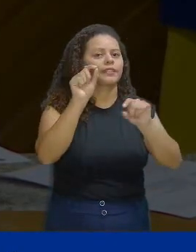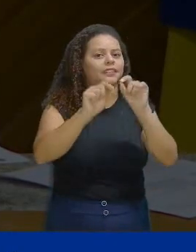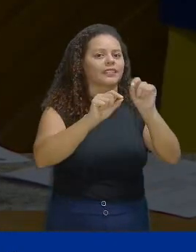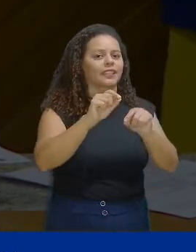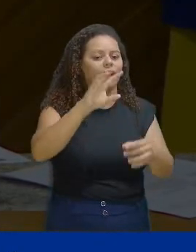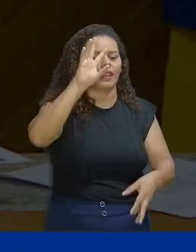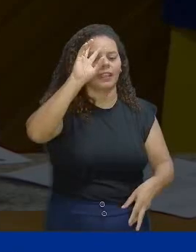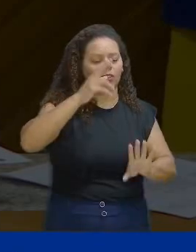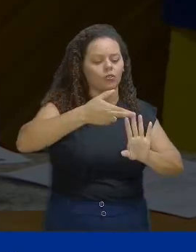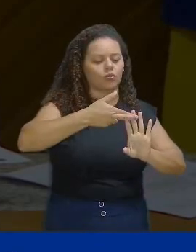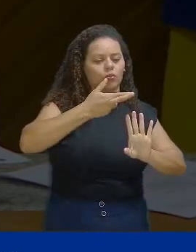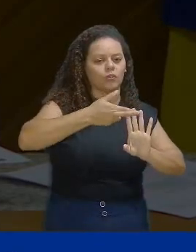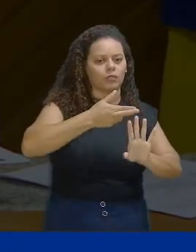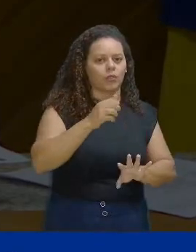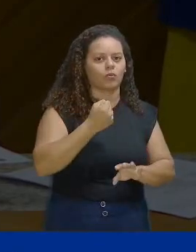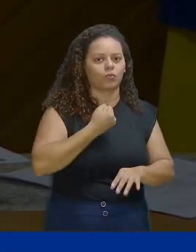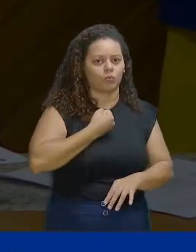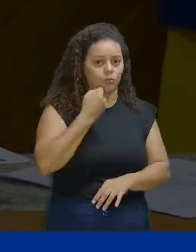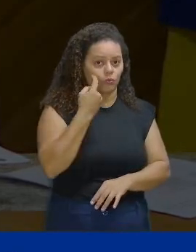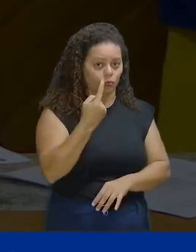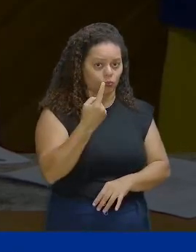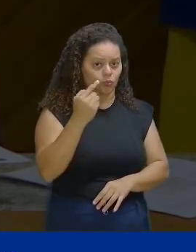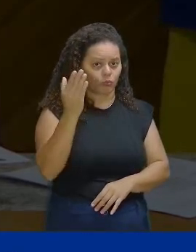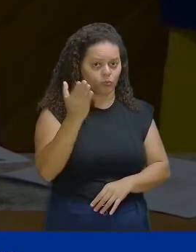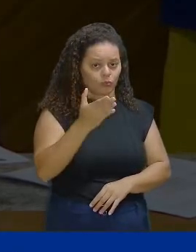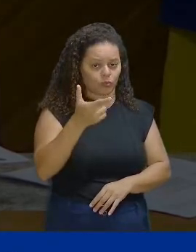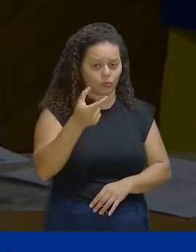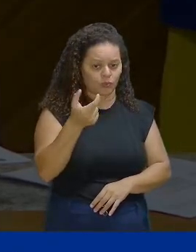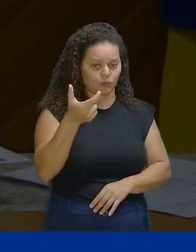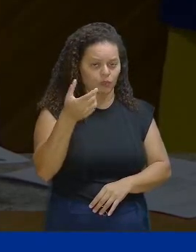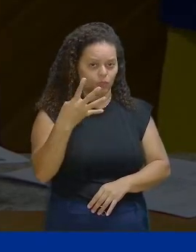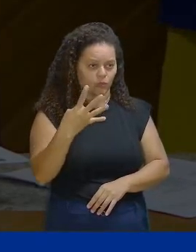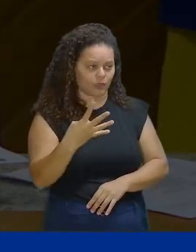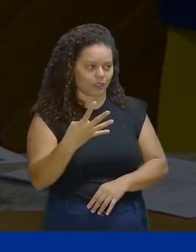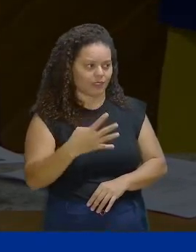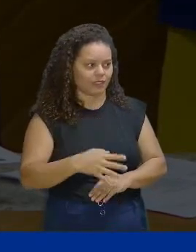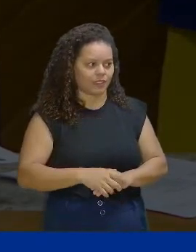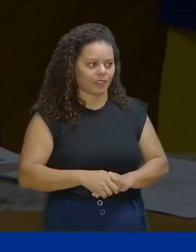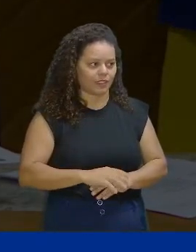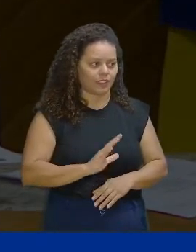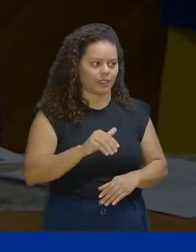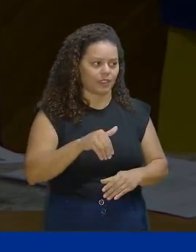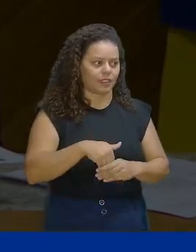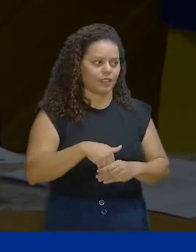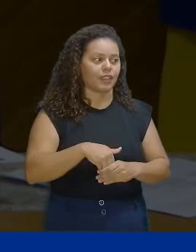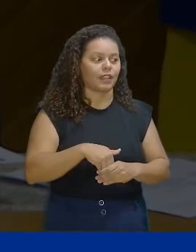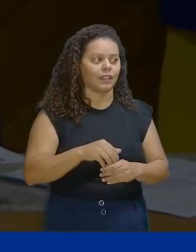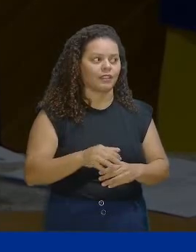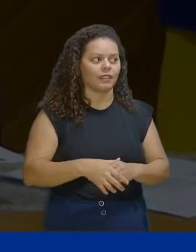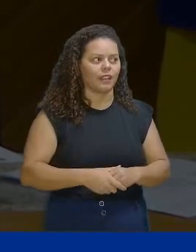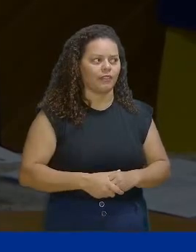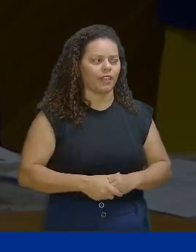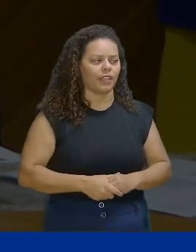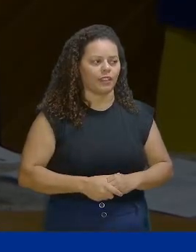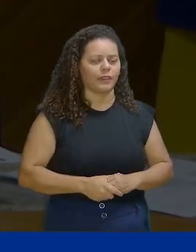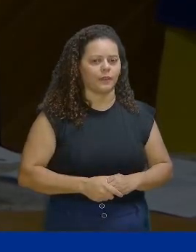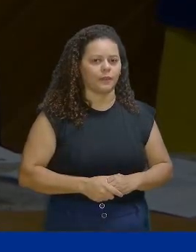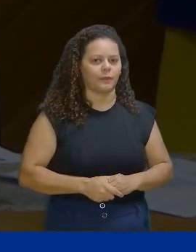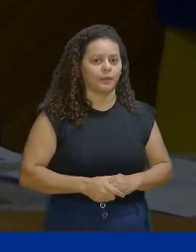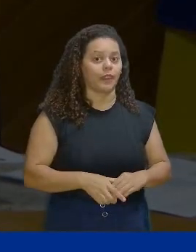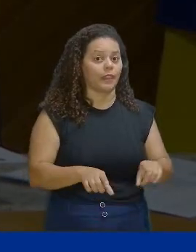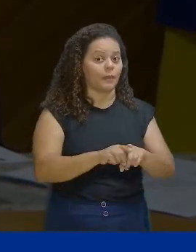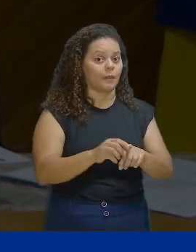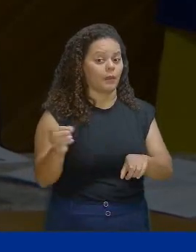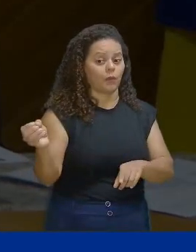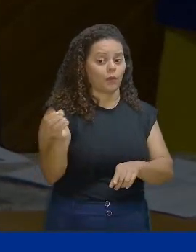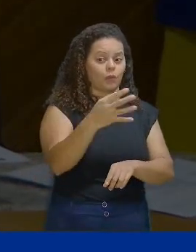à resolução número 1/2024, que altera a designação numérica da zona, na barra inferior, a nova